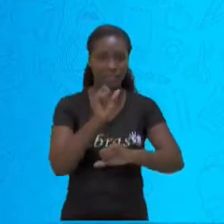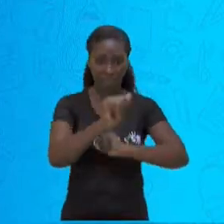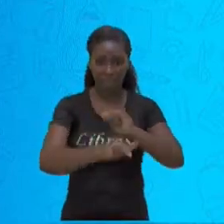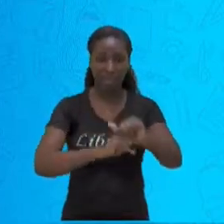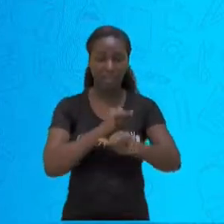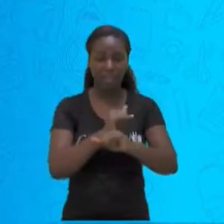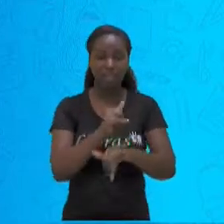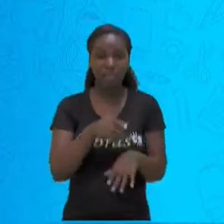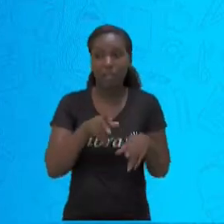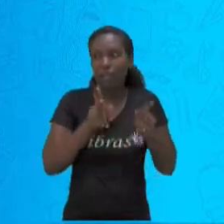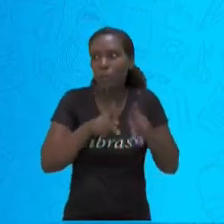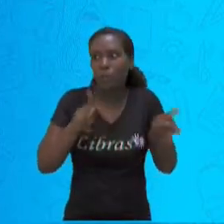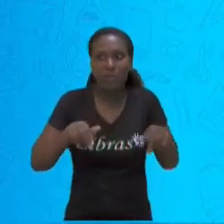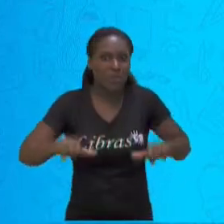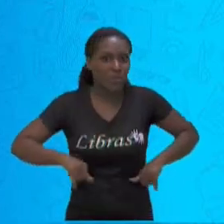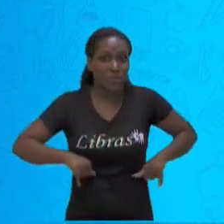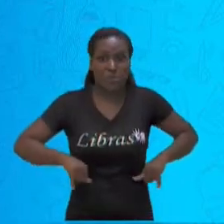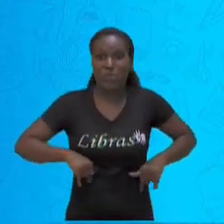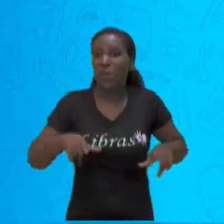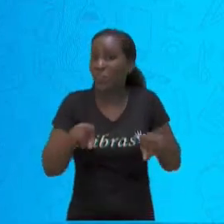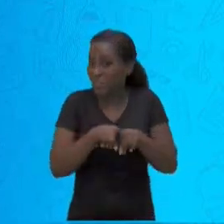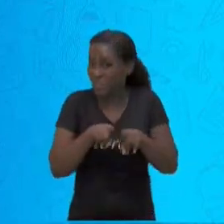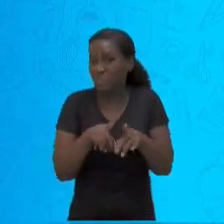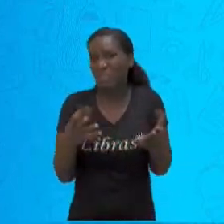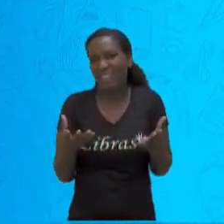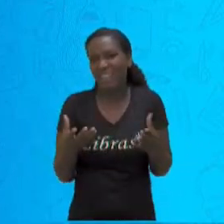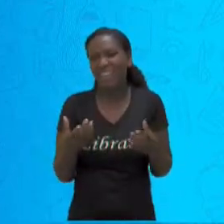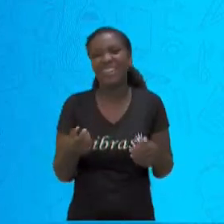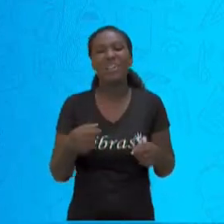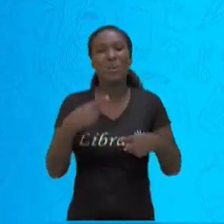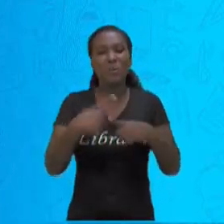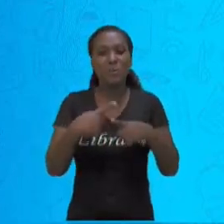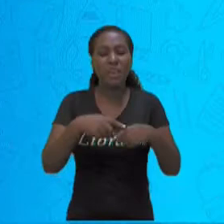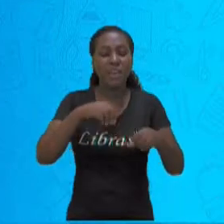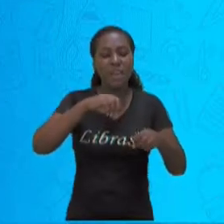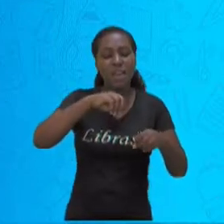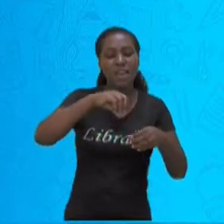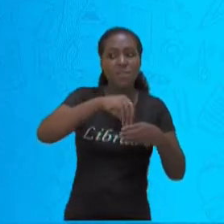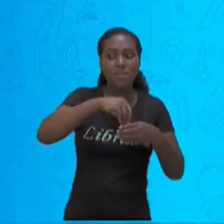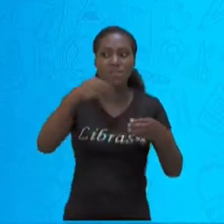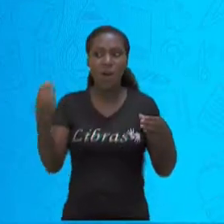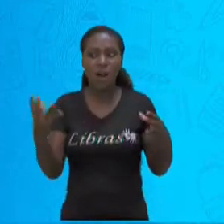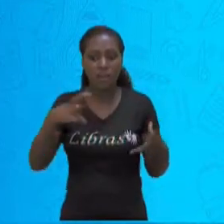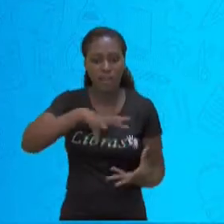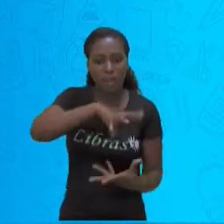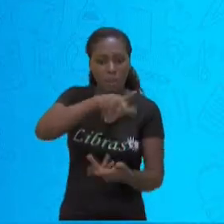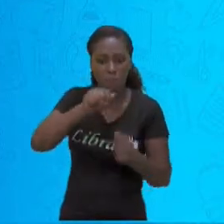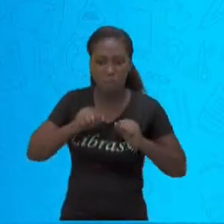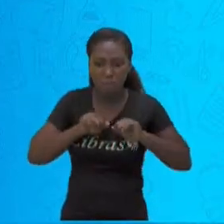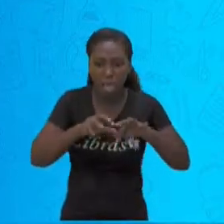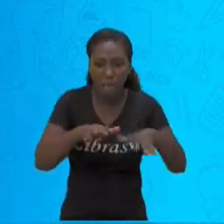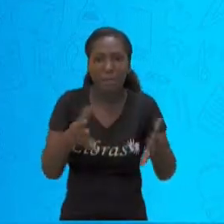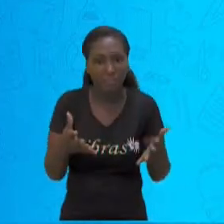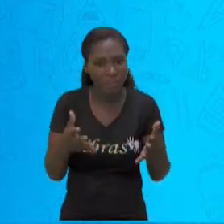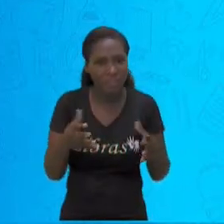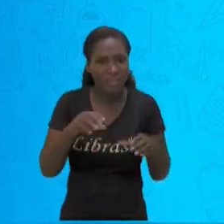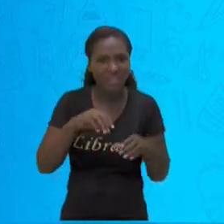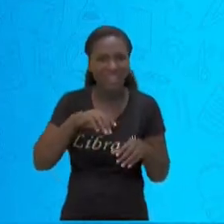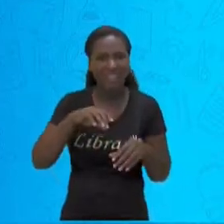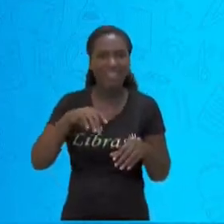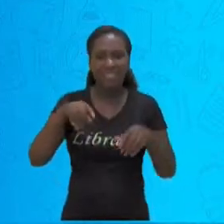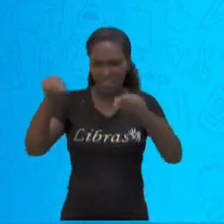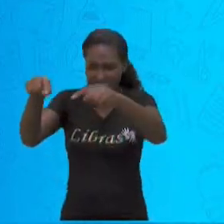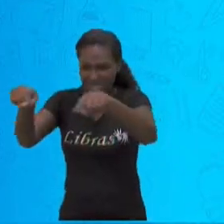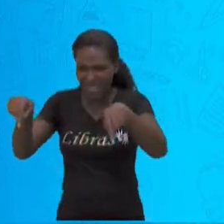aula presencial, fora da pandemia, ok? O que, que acontece? O professor está dando a sua aula,